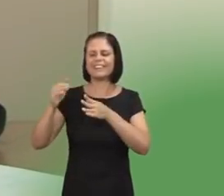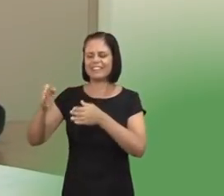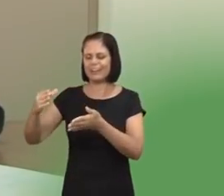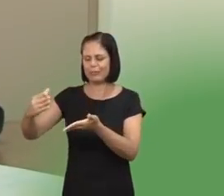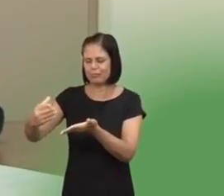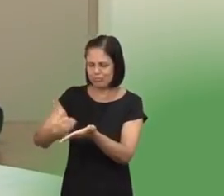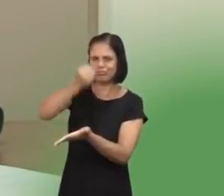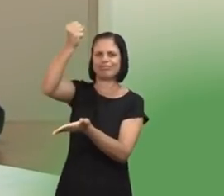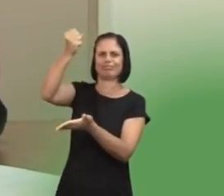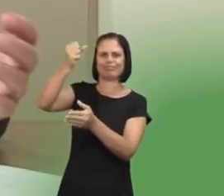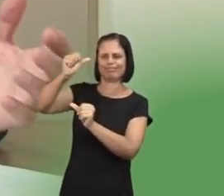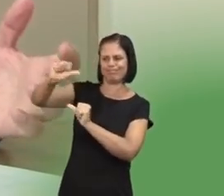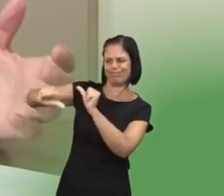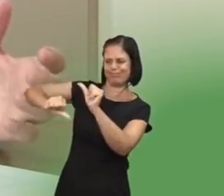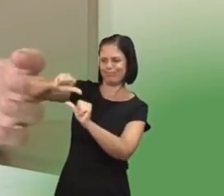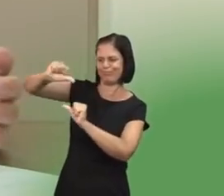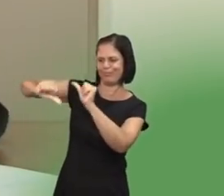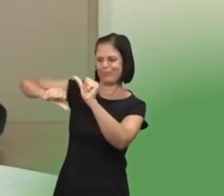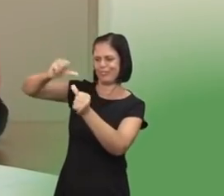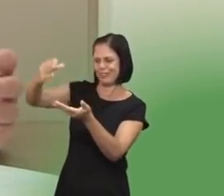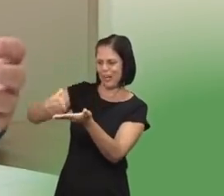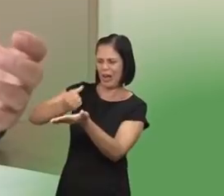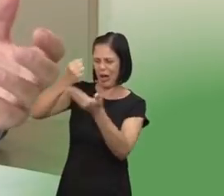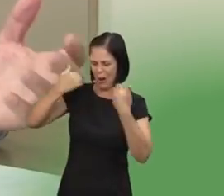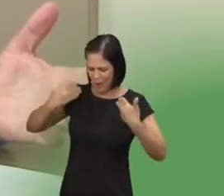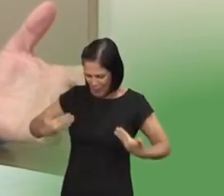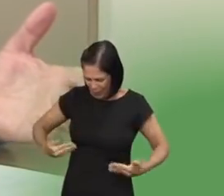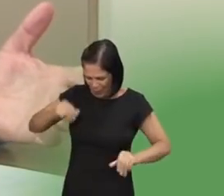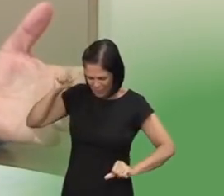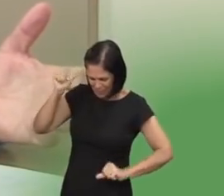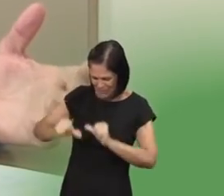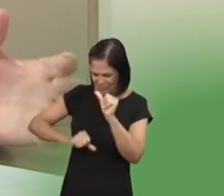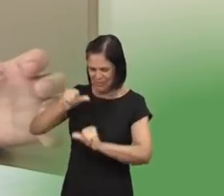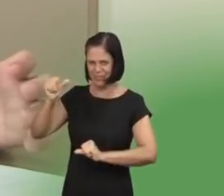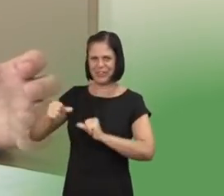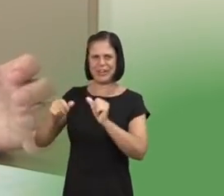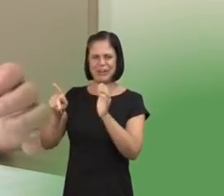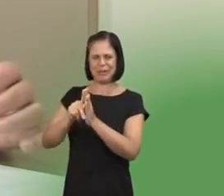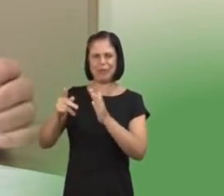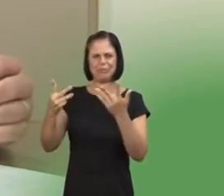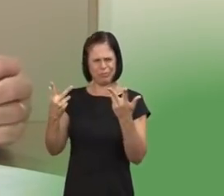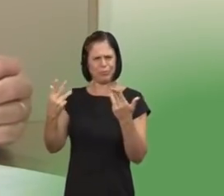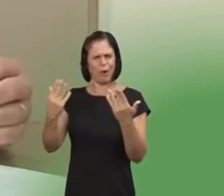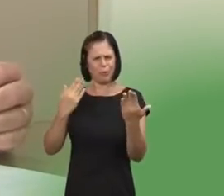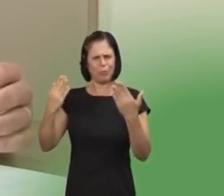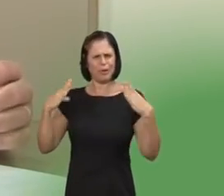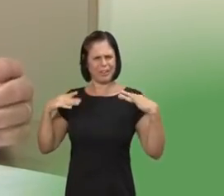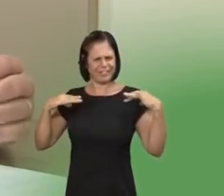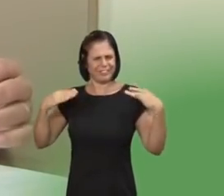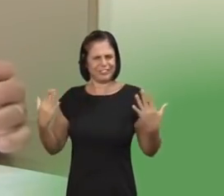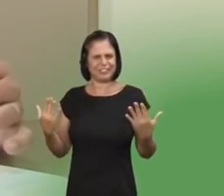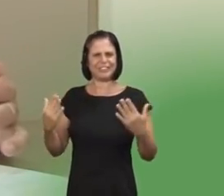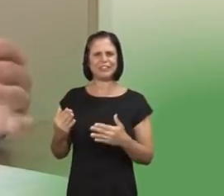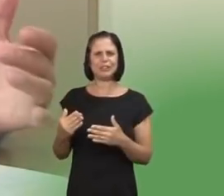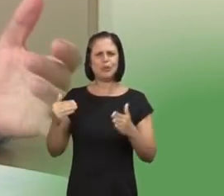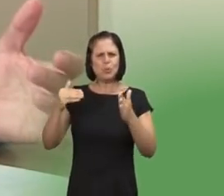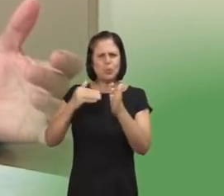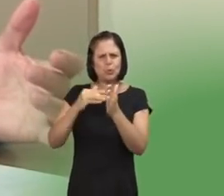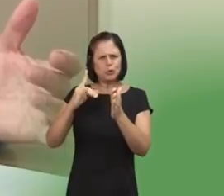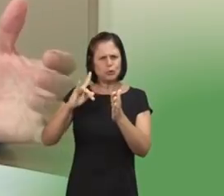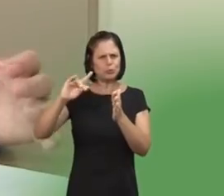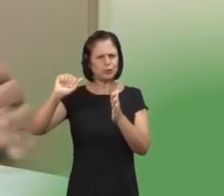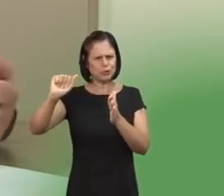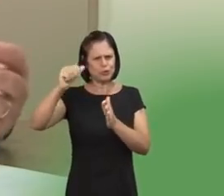igreja será transformada num corpo glorioso. Então, esse Pentecostes da igreja, esse